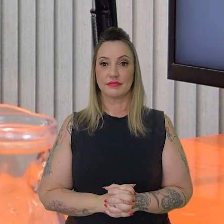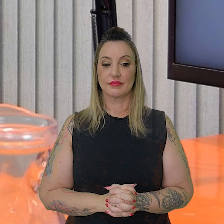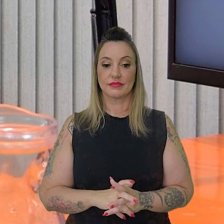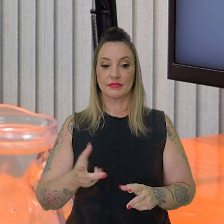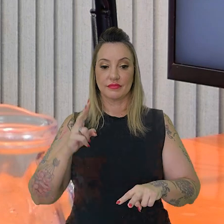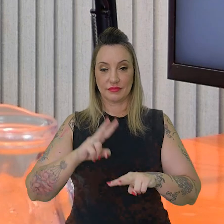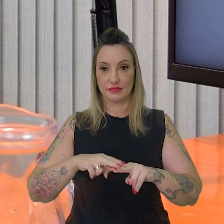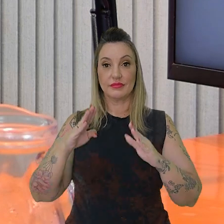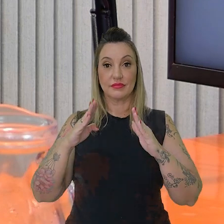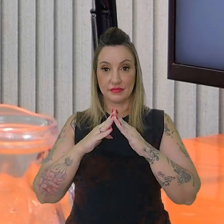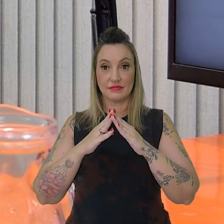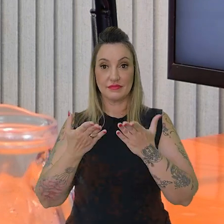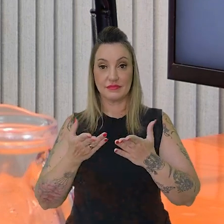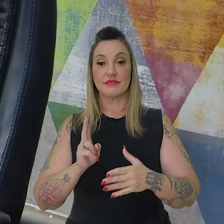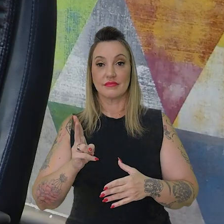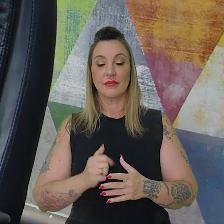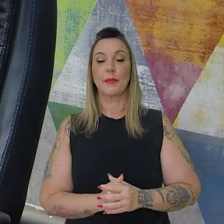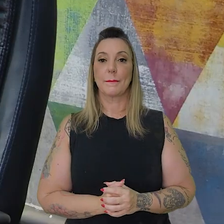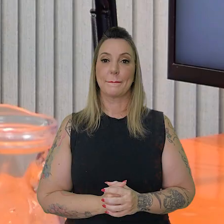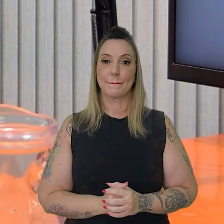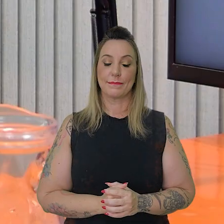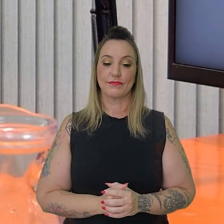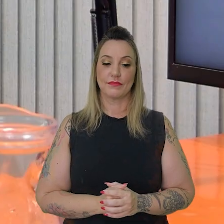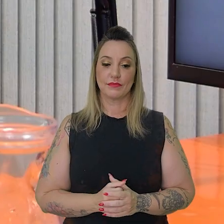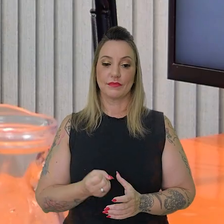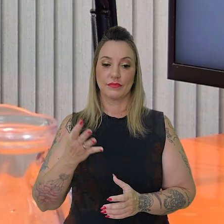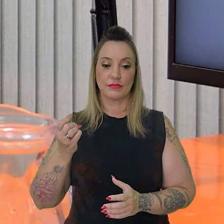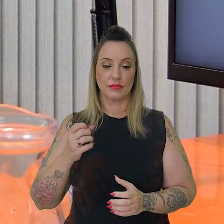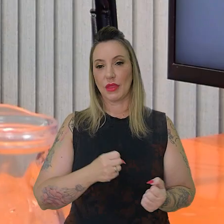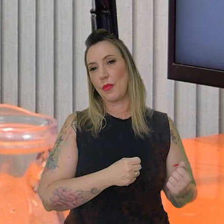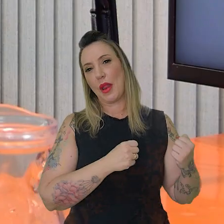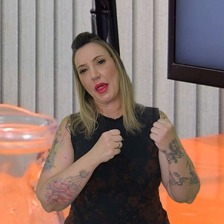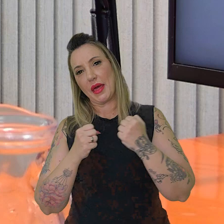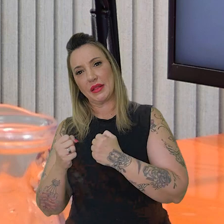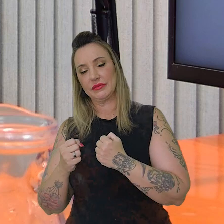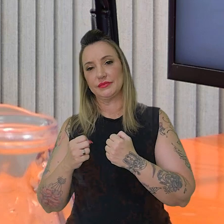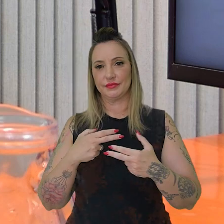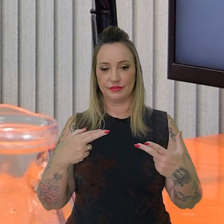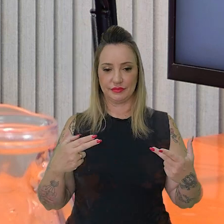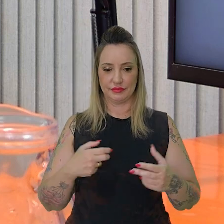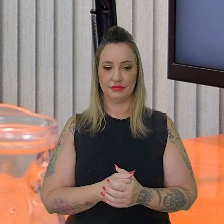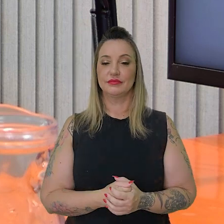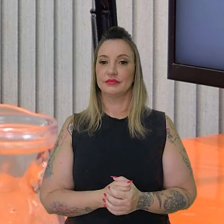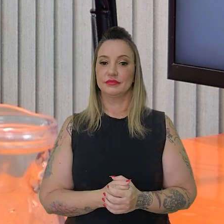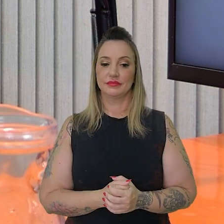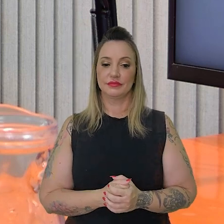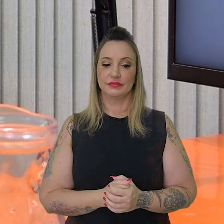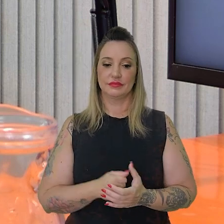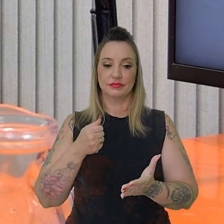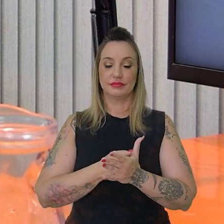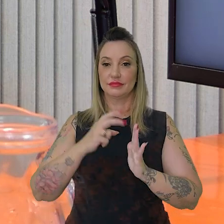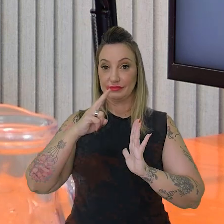Presas no dentro de casa é exato viajei carregando tudo levando tudo paguei uma